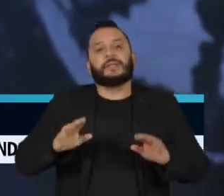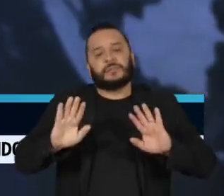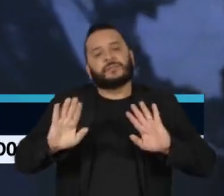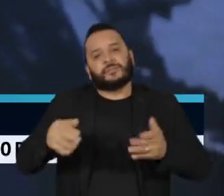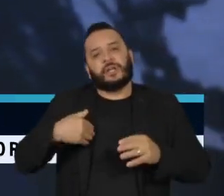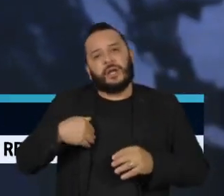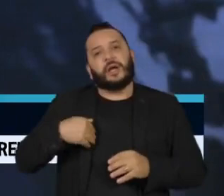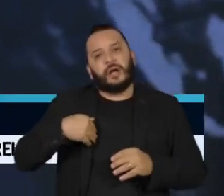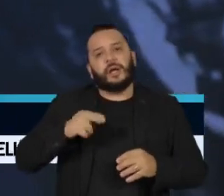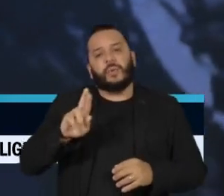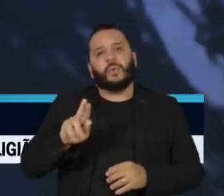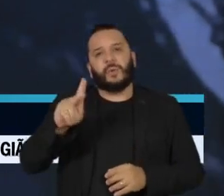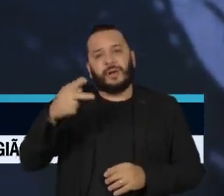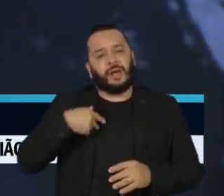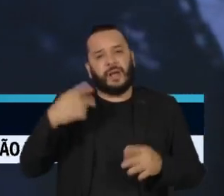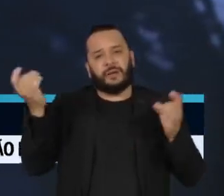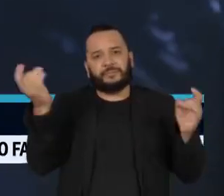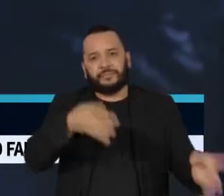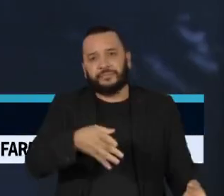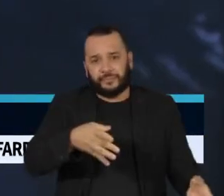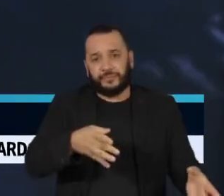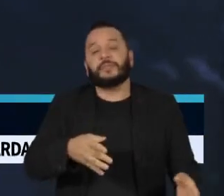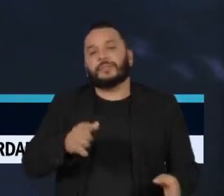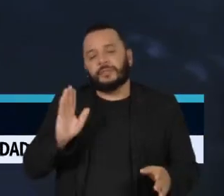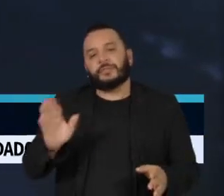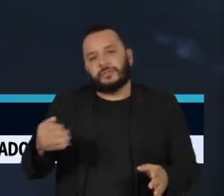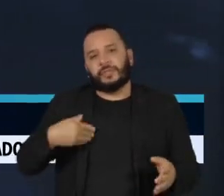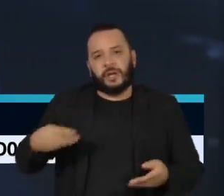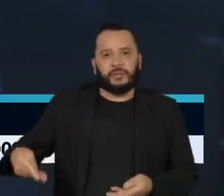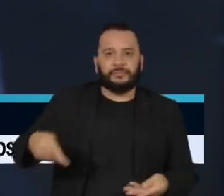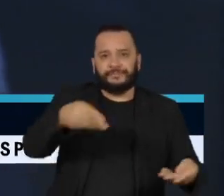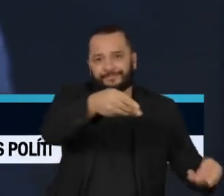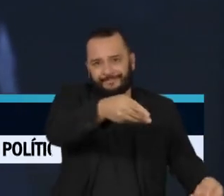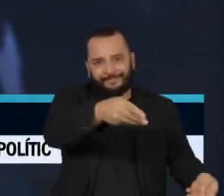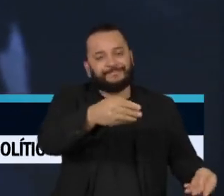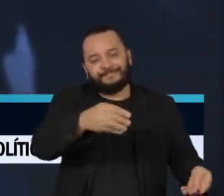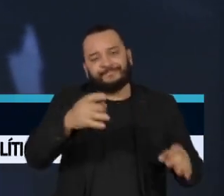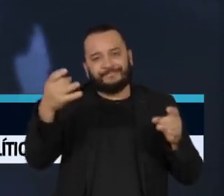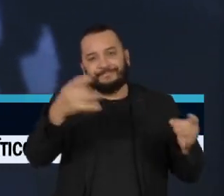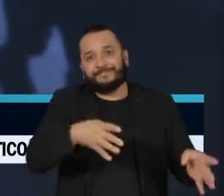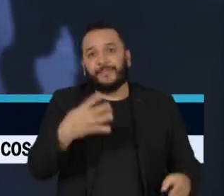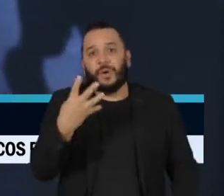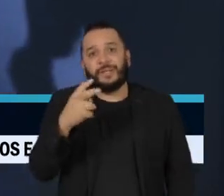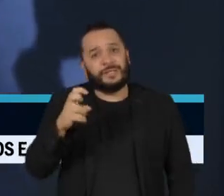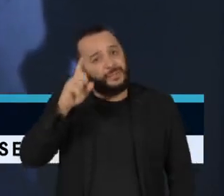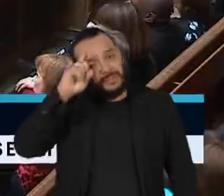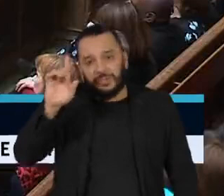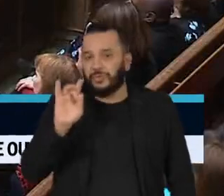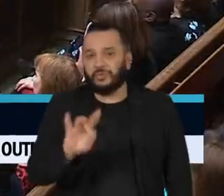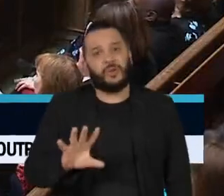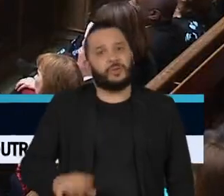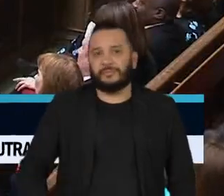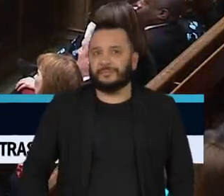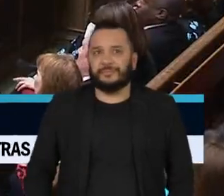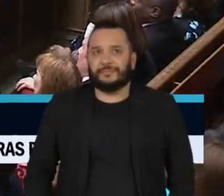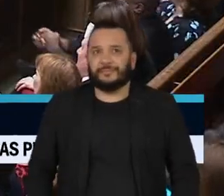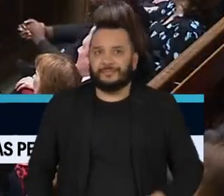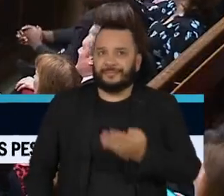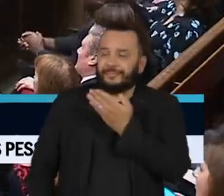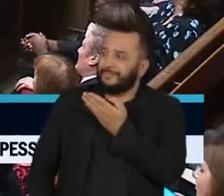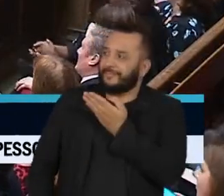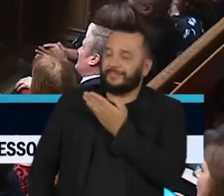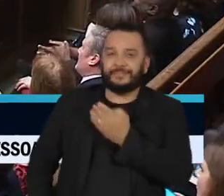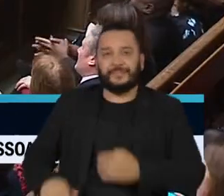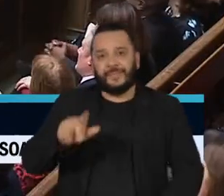e apresentou ao rei Charles III sua renúncia ao cargo, que ocupou por apenas 45 dias.